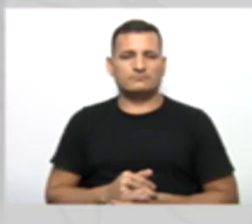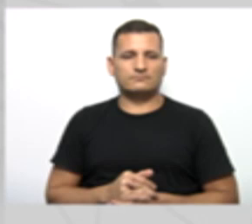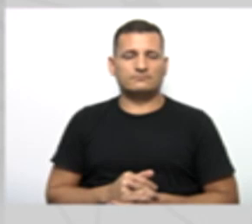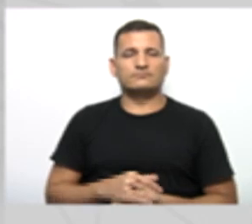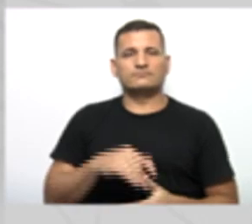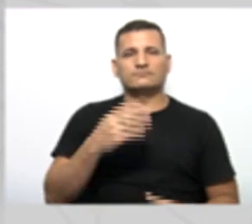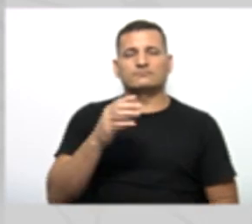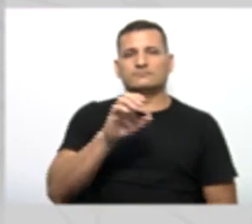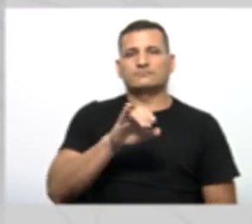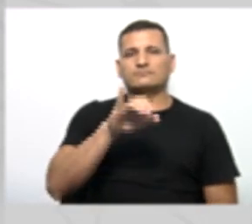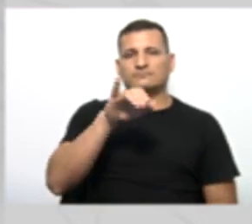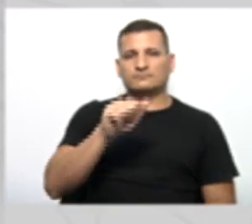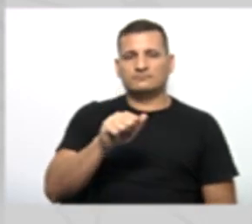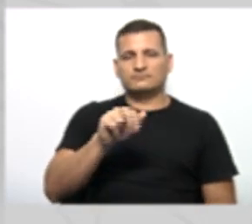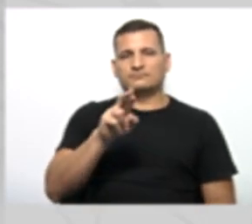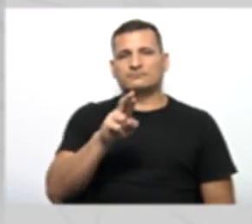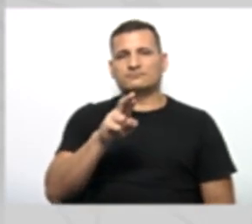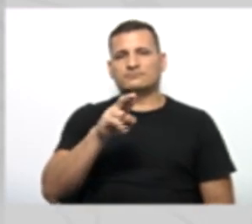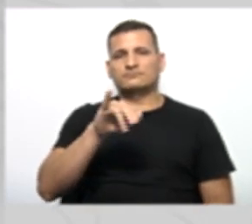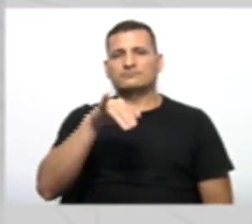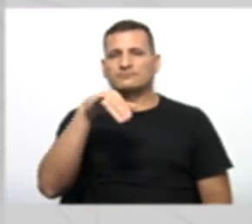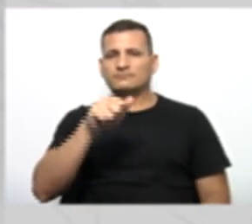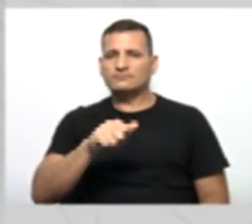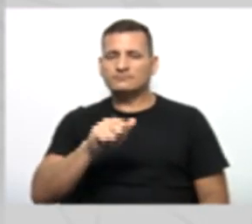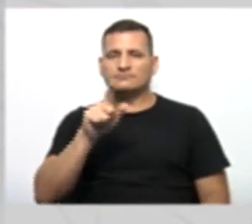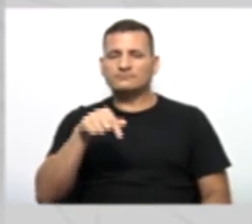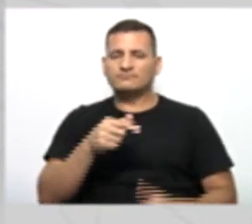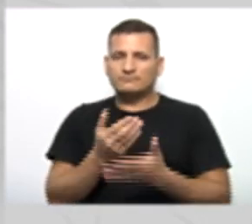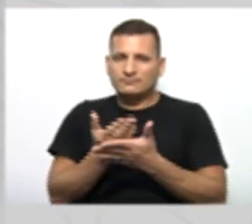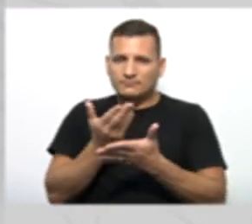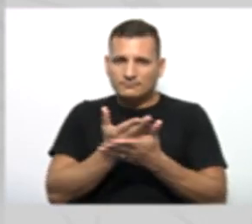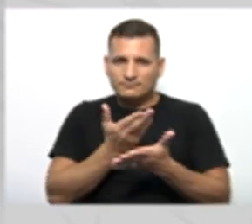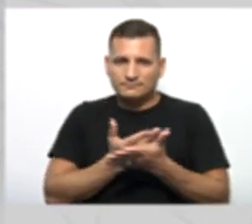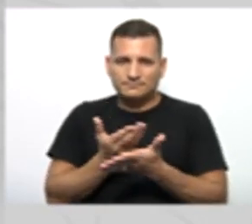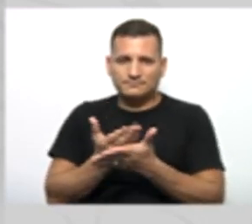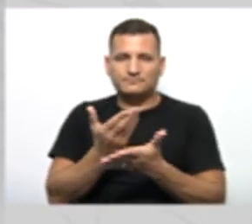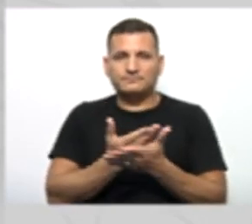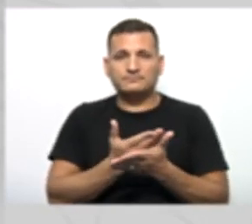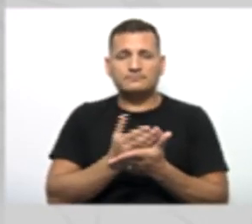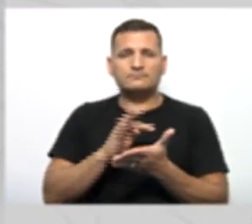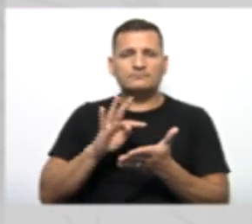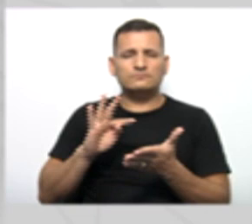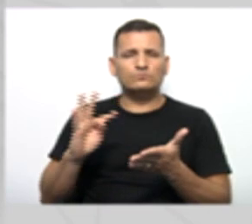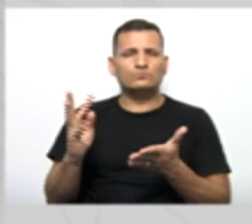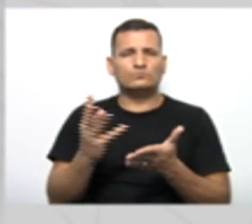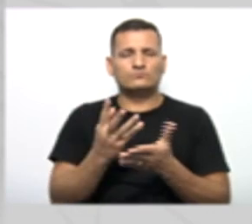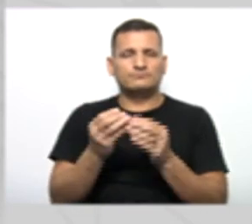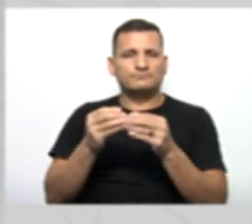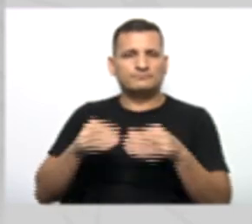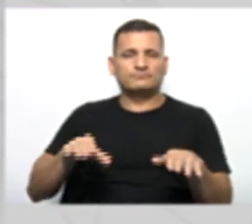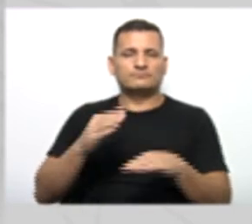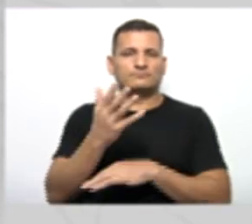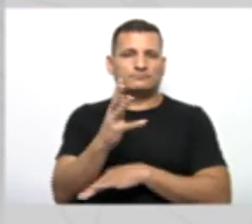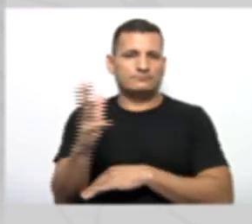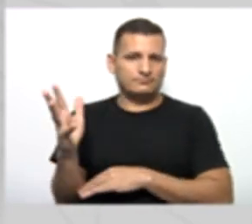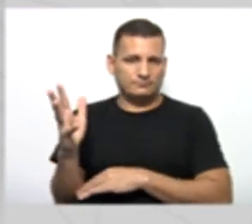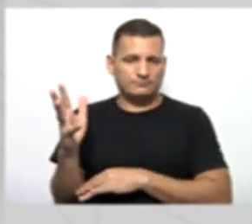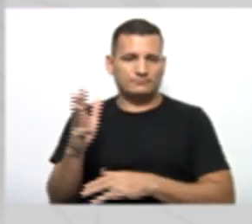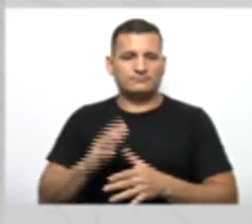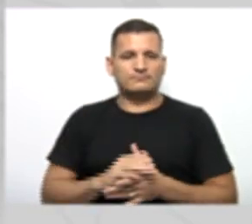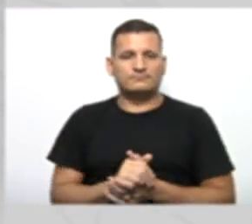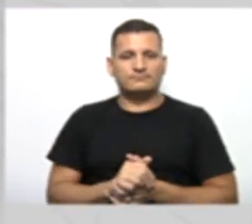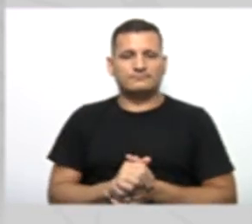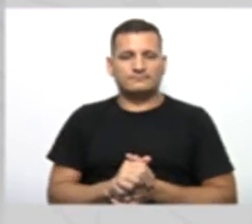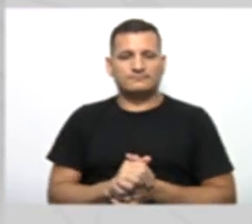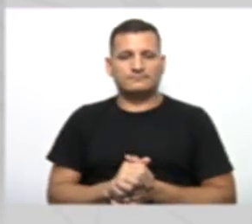Esse EIA-RIMA, ele é um estudo de todos os impactos ambientais. Para isso,